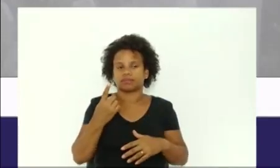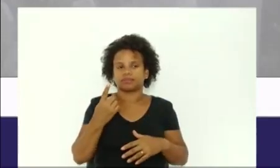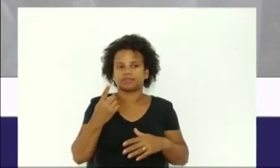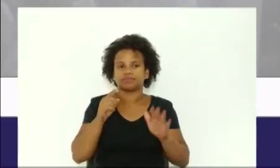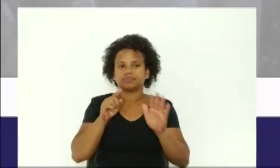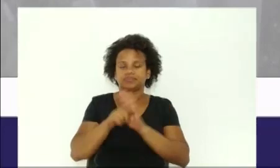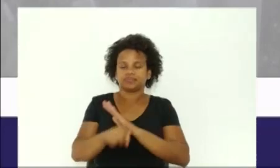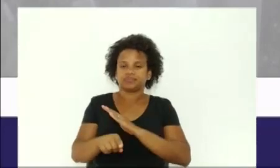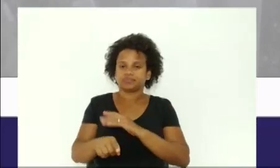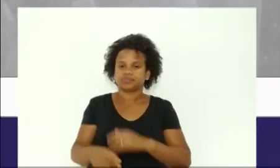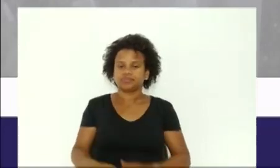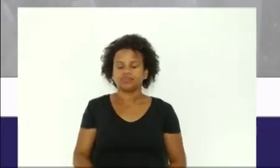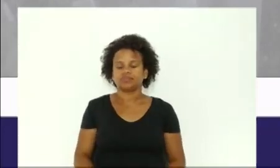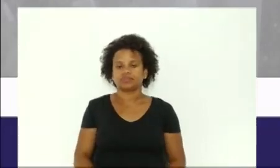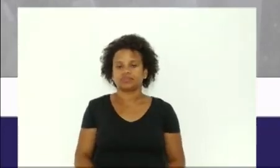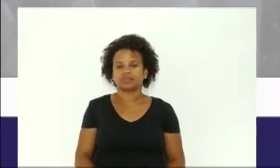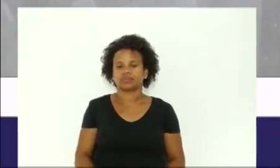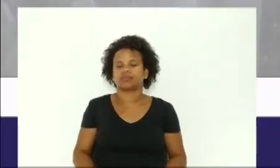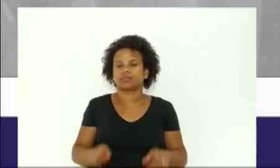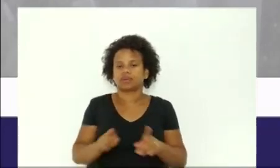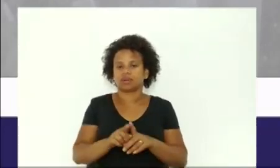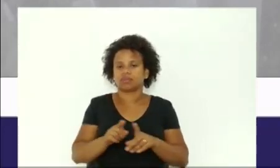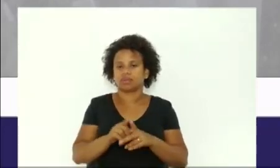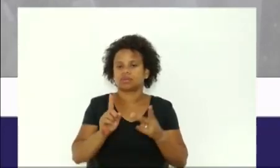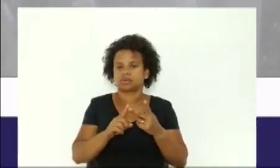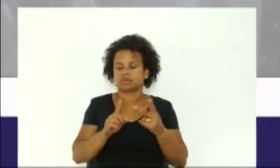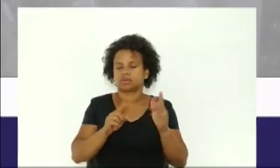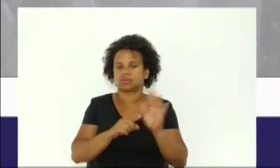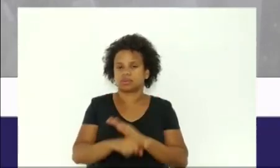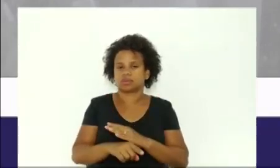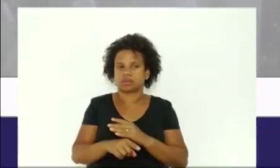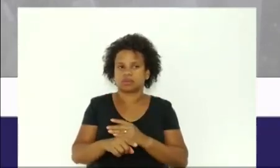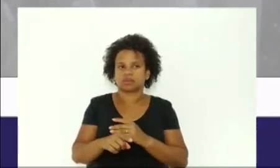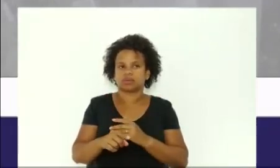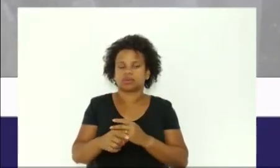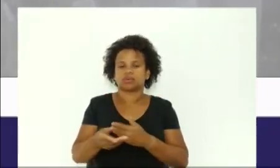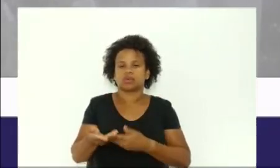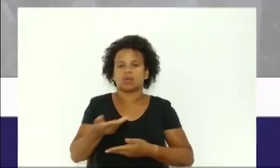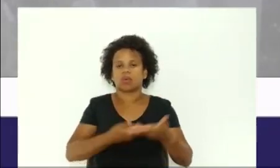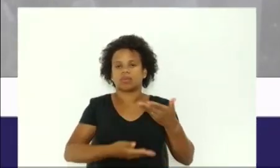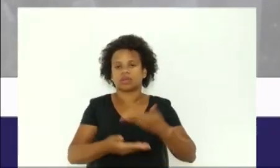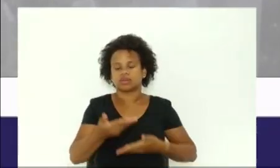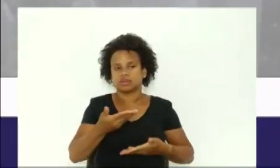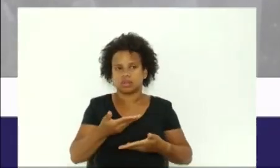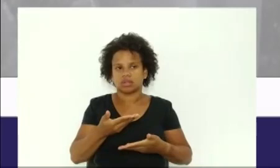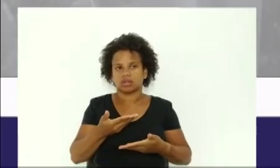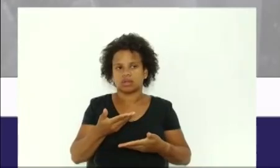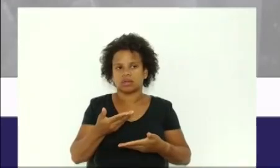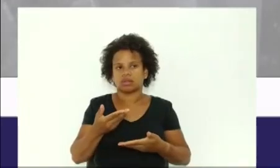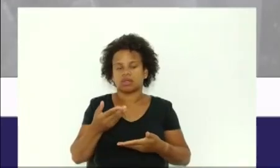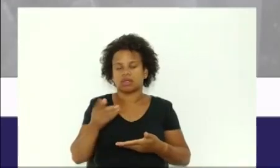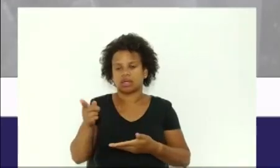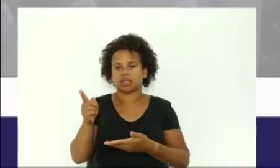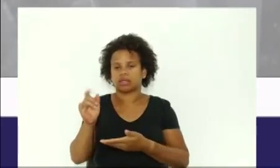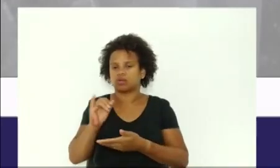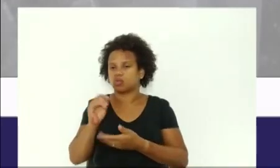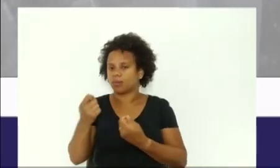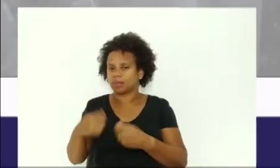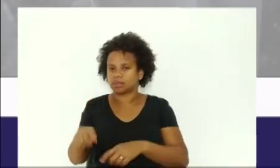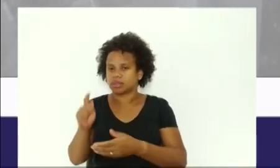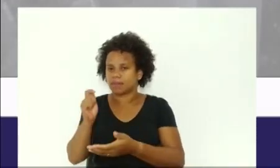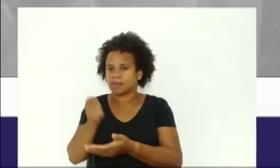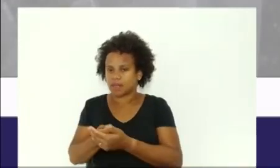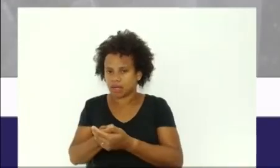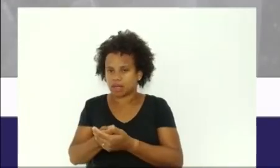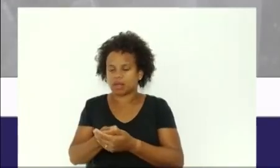pergunta. E também a segunda pergunta sobre compensar essa isenção de 4 milhões que está sendo dado. Vai ficar um buraco no